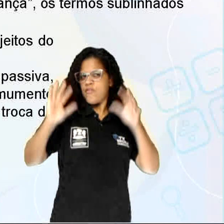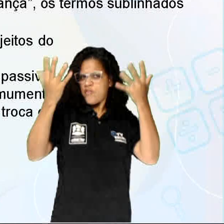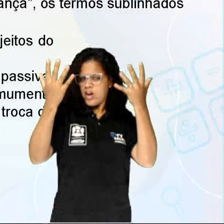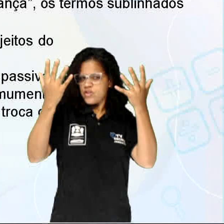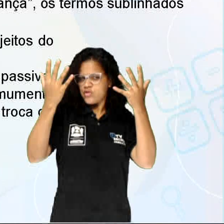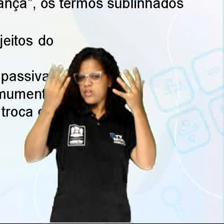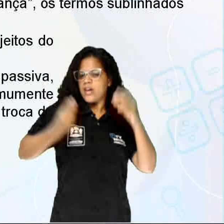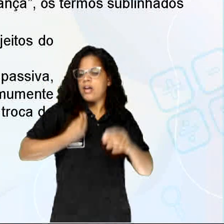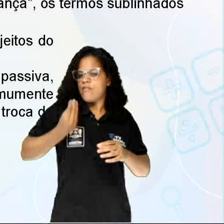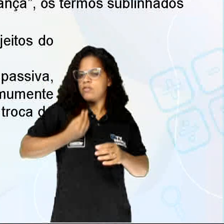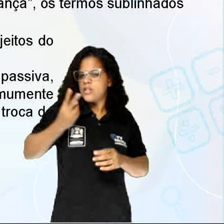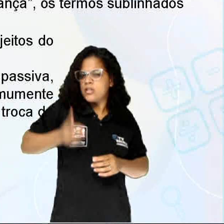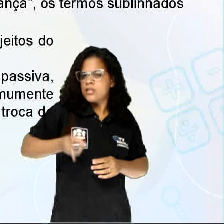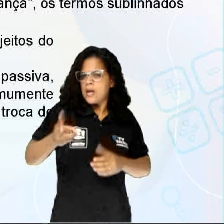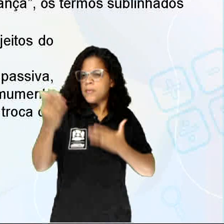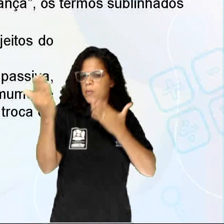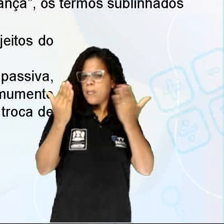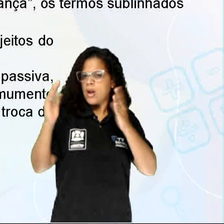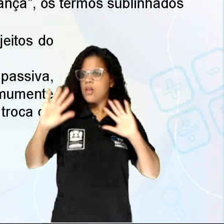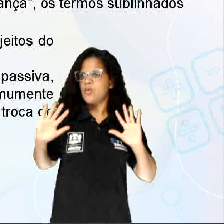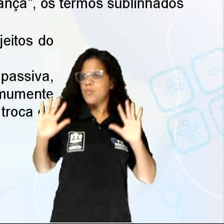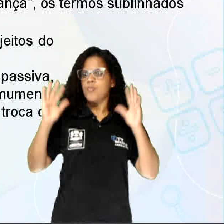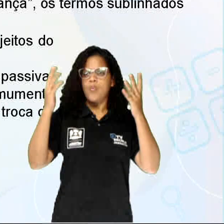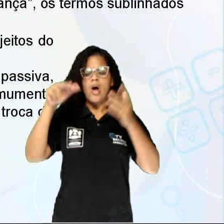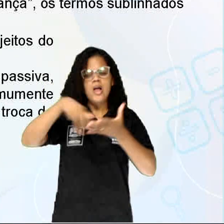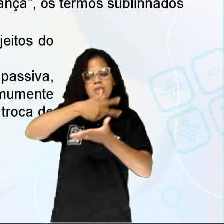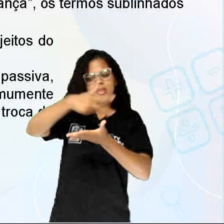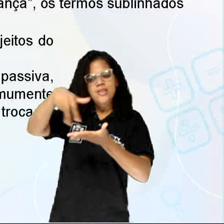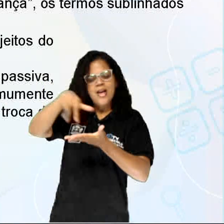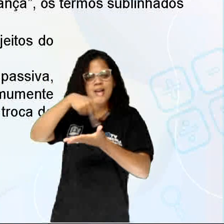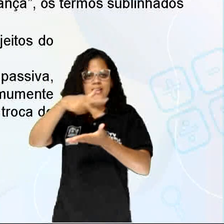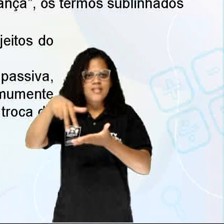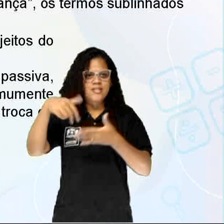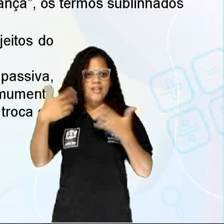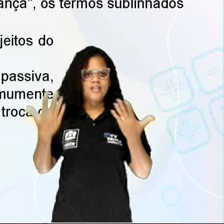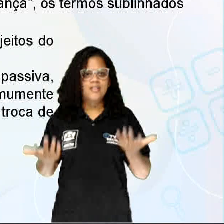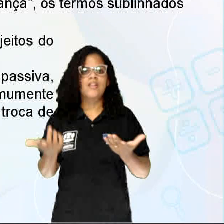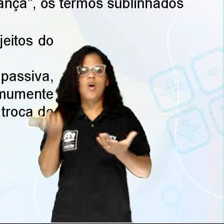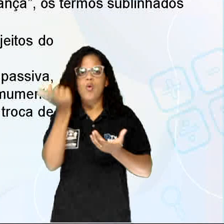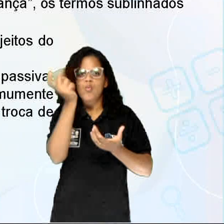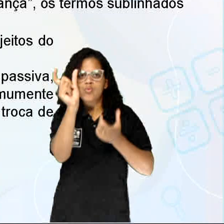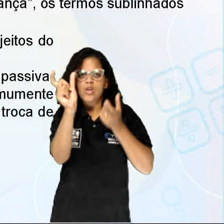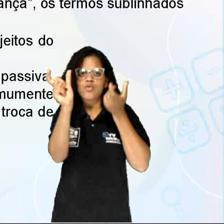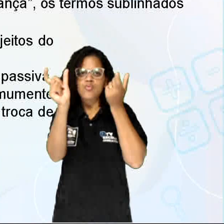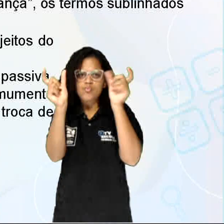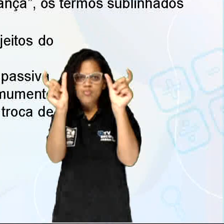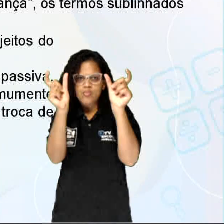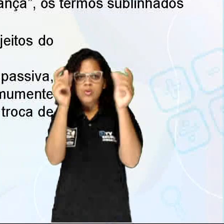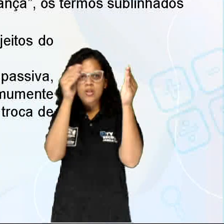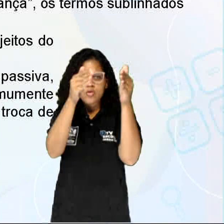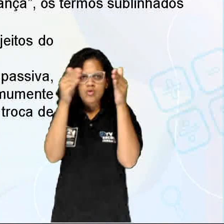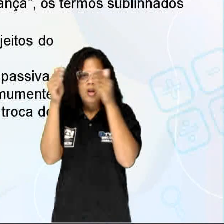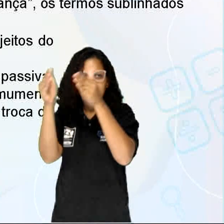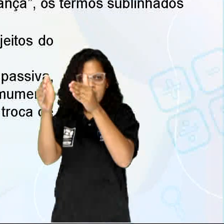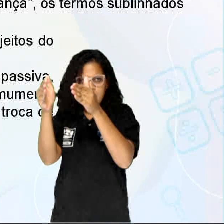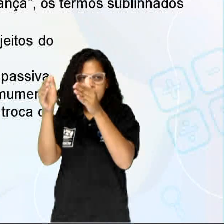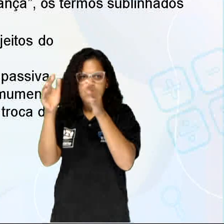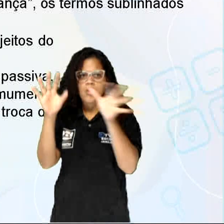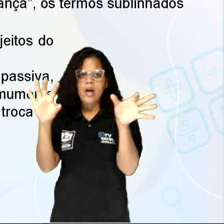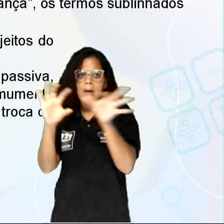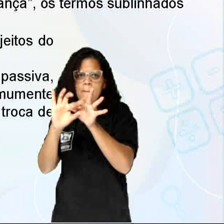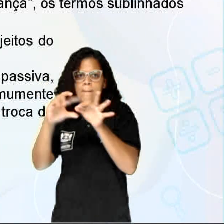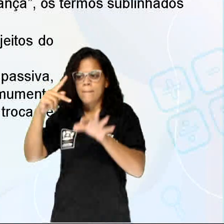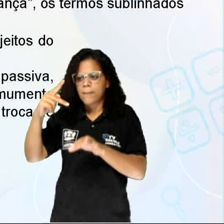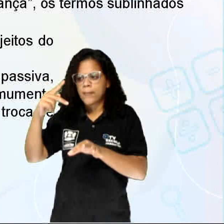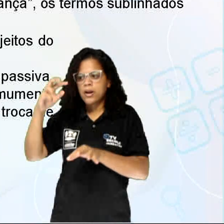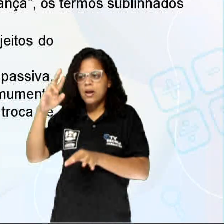dança, os termos em destaque exercem a função de predicativos do sujeito vida. Bem, avaliando a